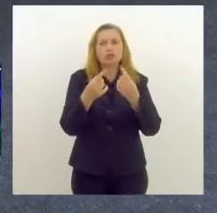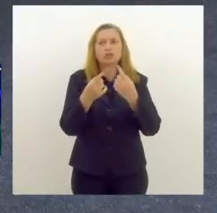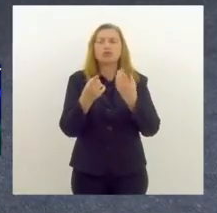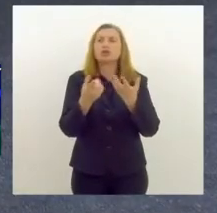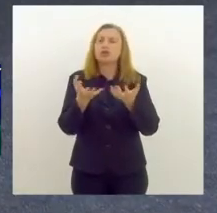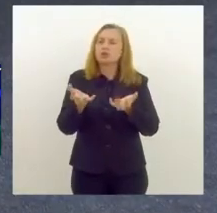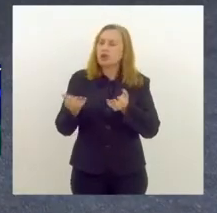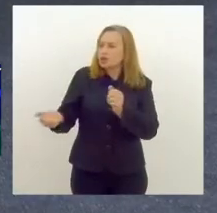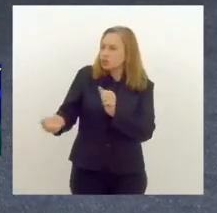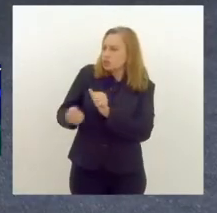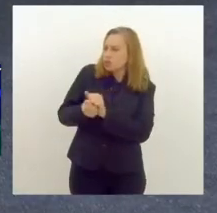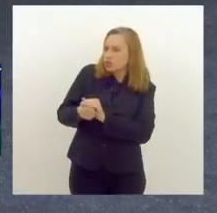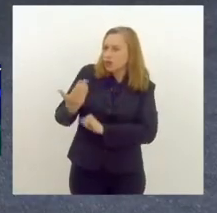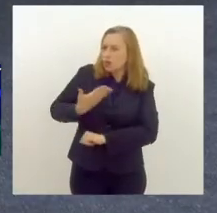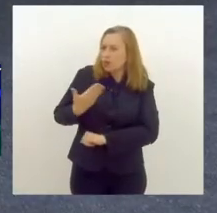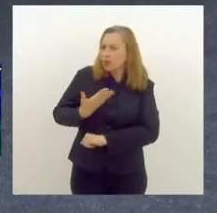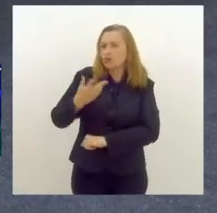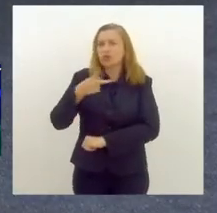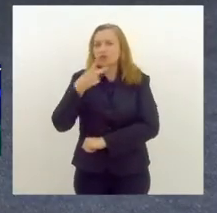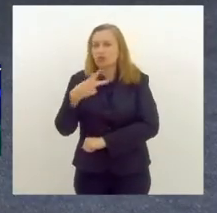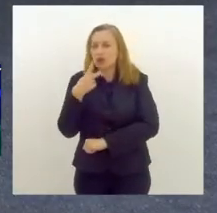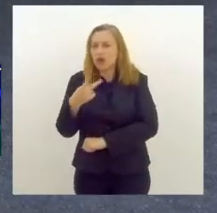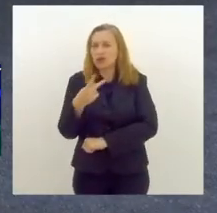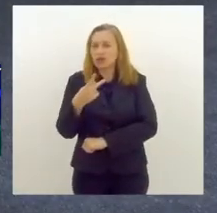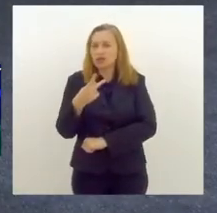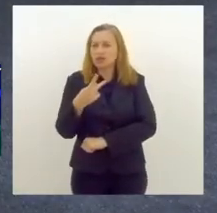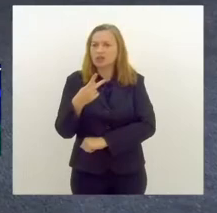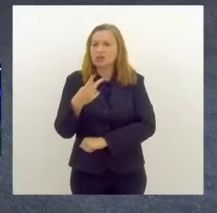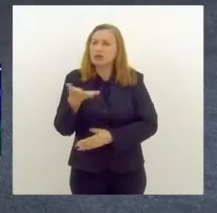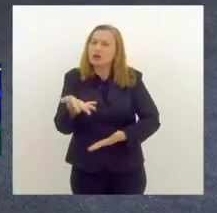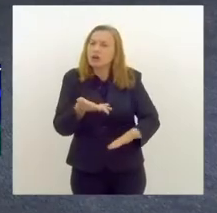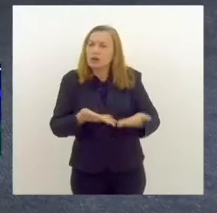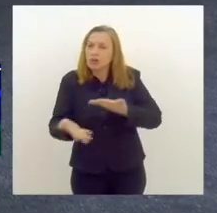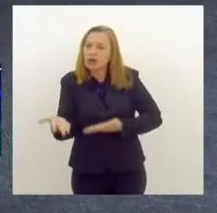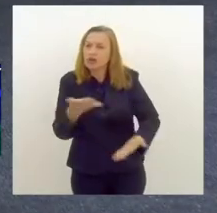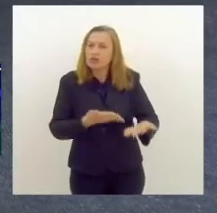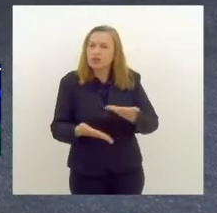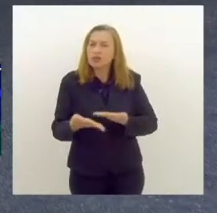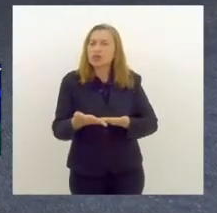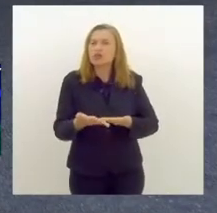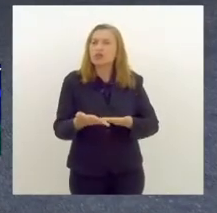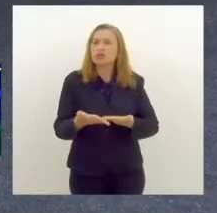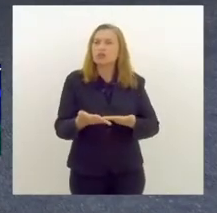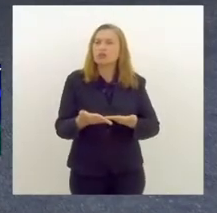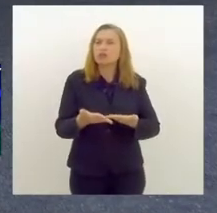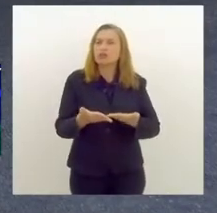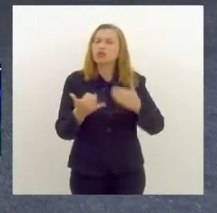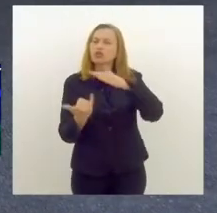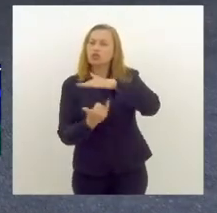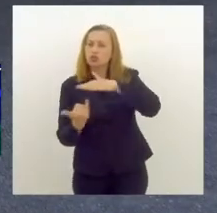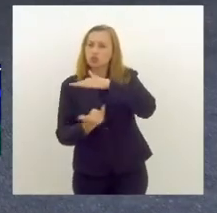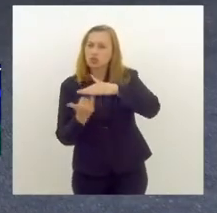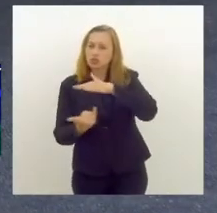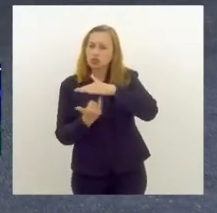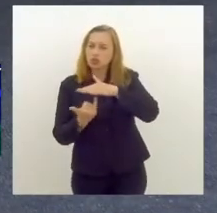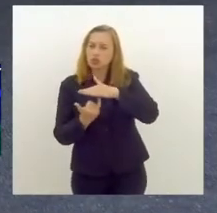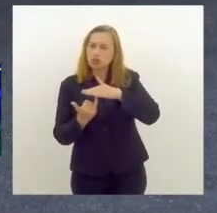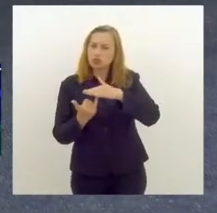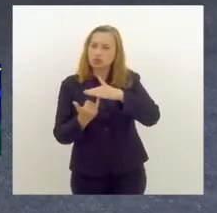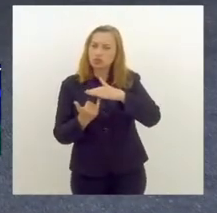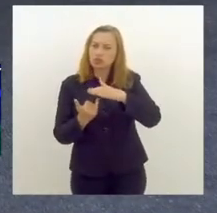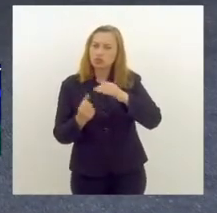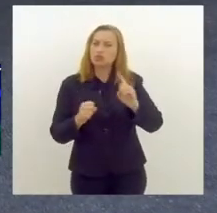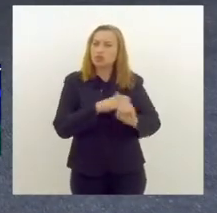associar à Vossa Excelência quando afirma que a participação, que a mobilização de instituições da sociedade civil,